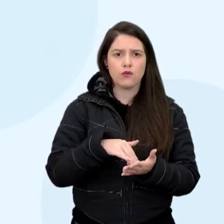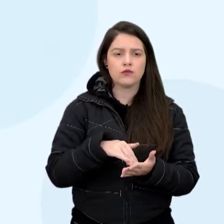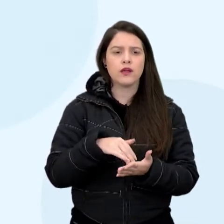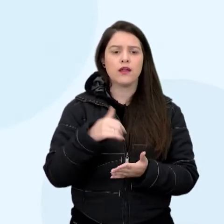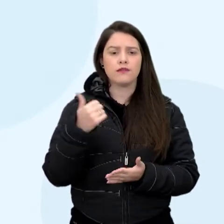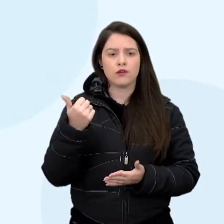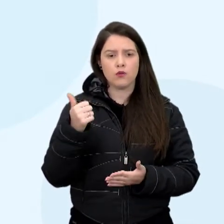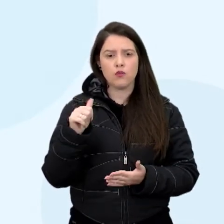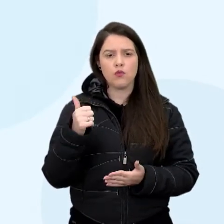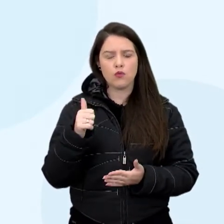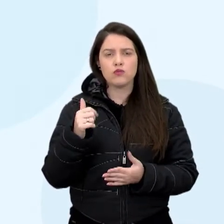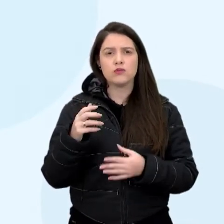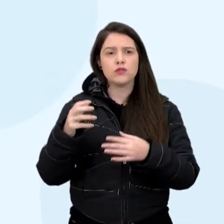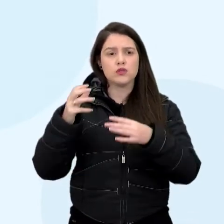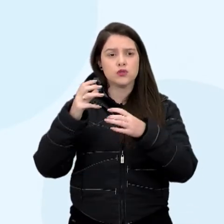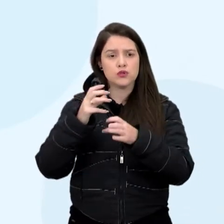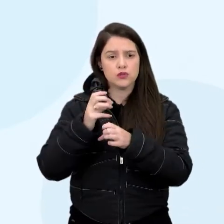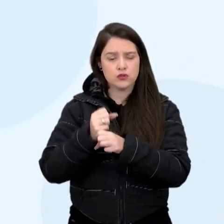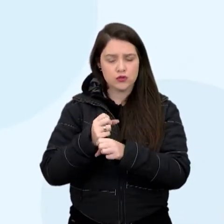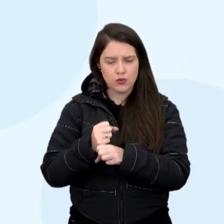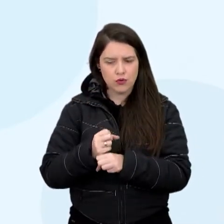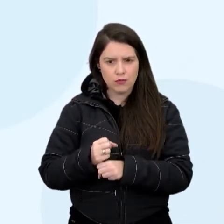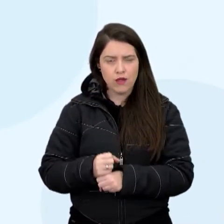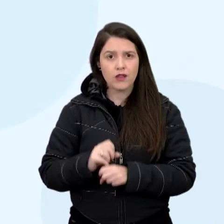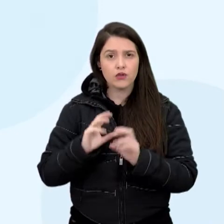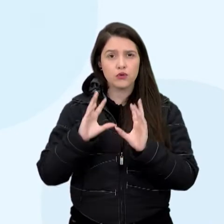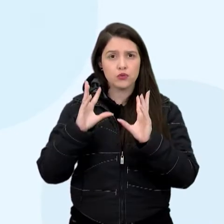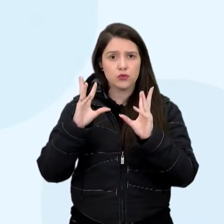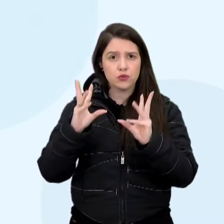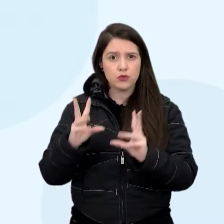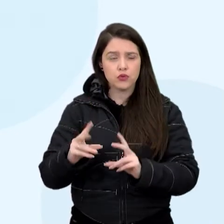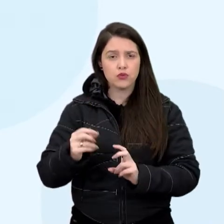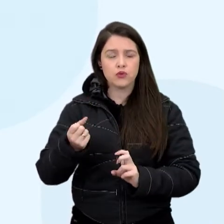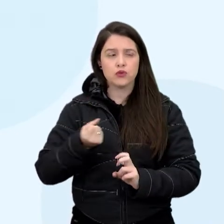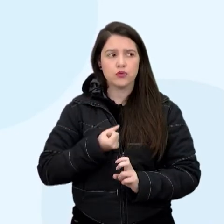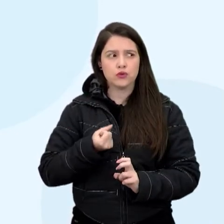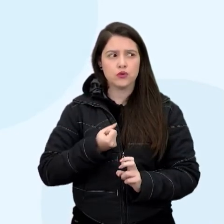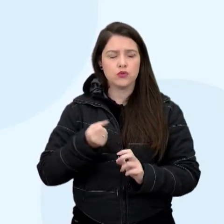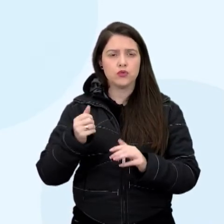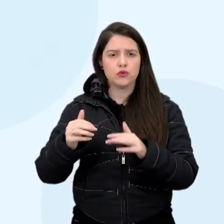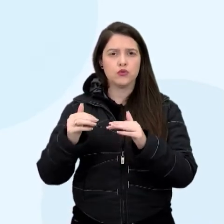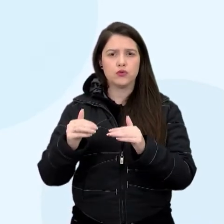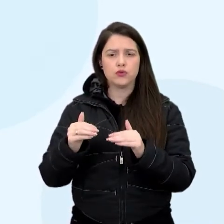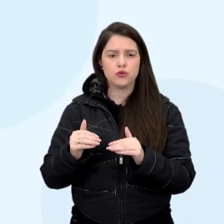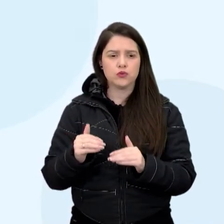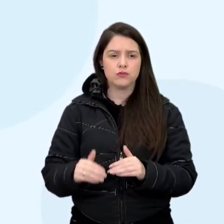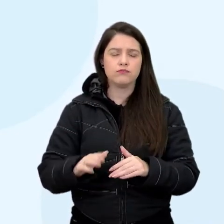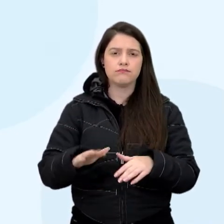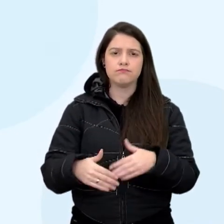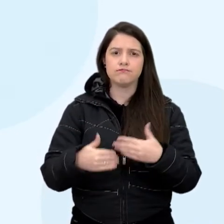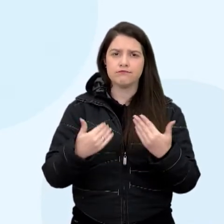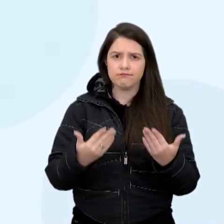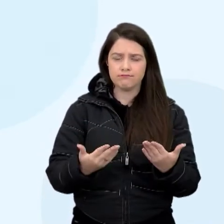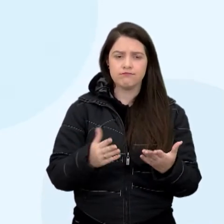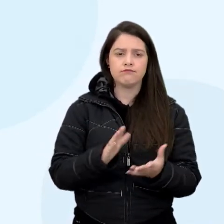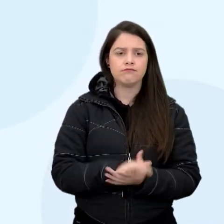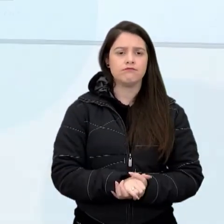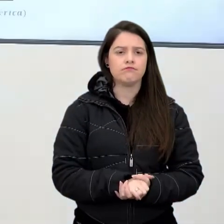11, ou seja, você vai somar todos esses 11 termos, tá ok? Então é essa a